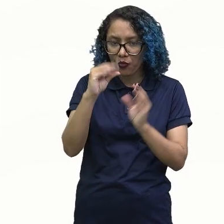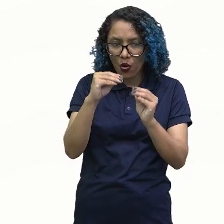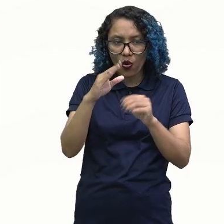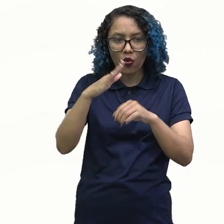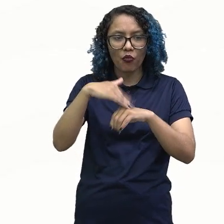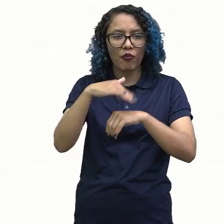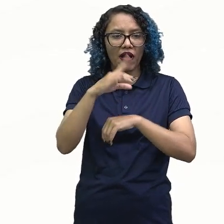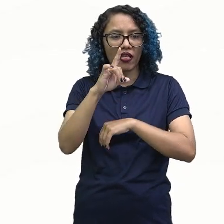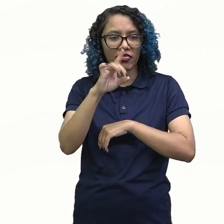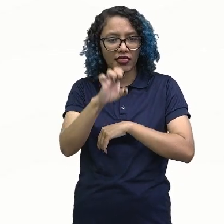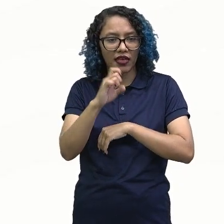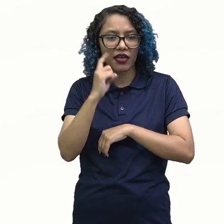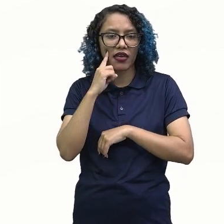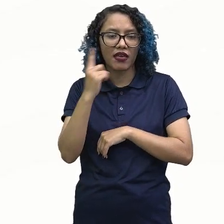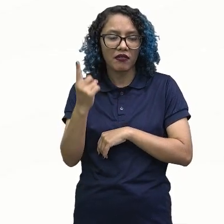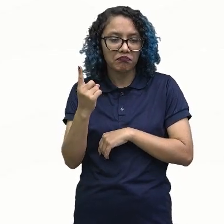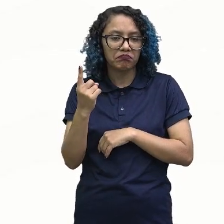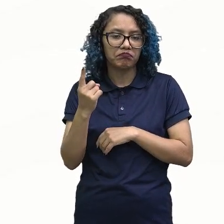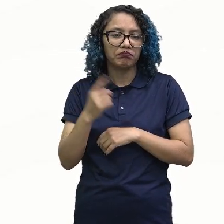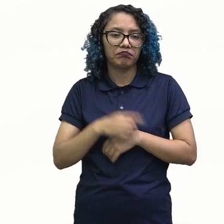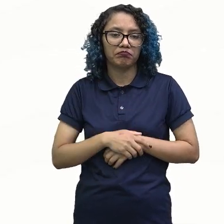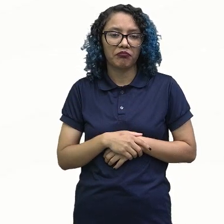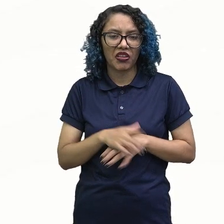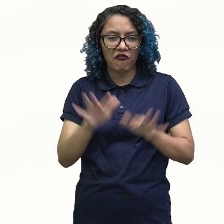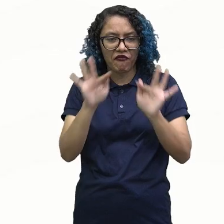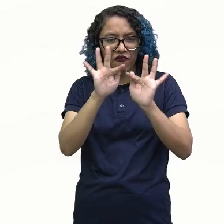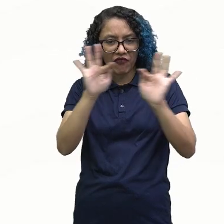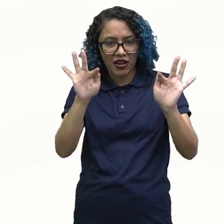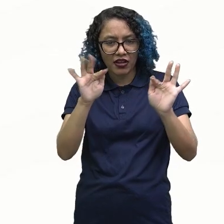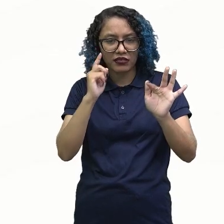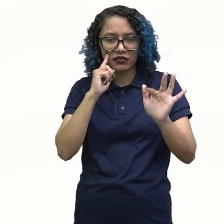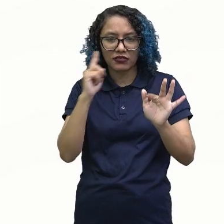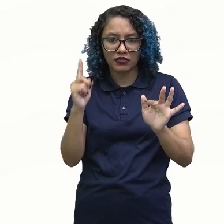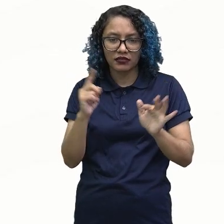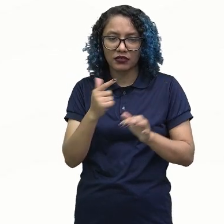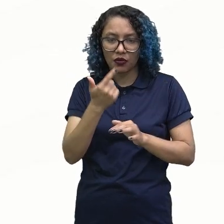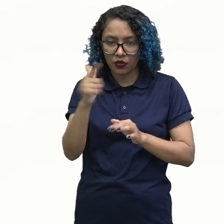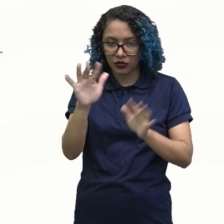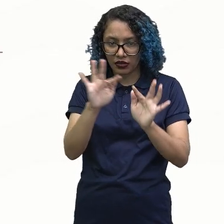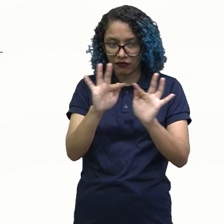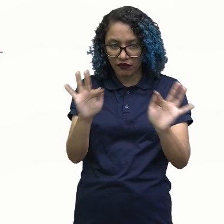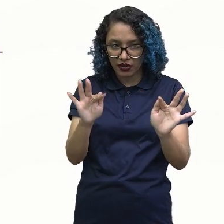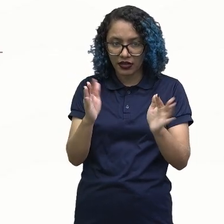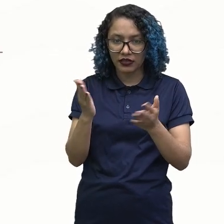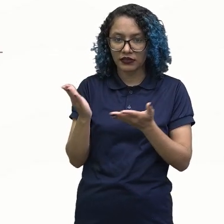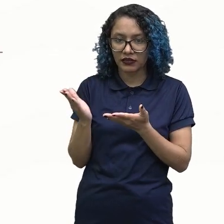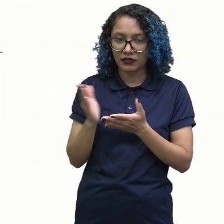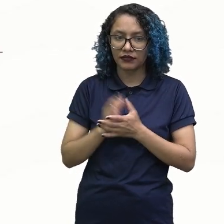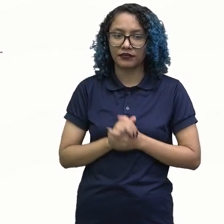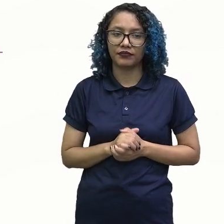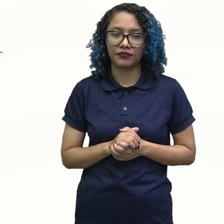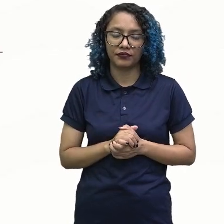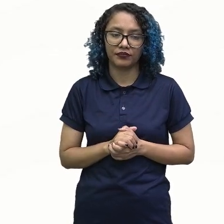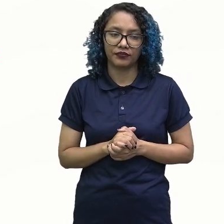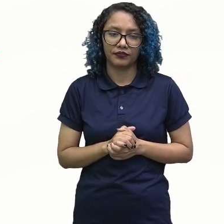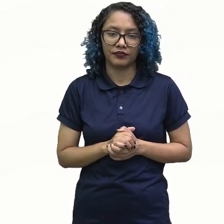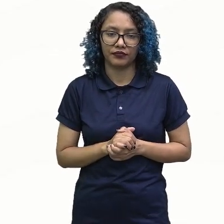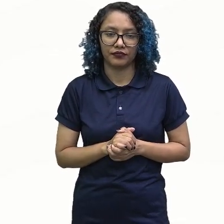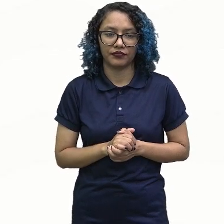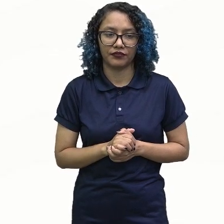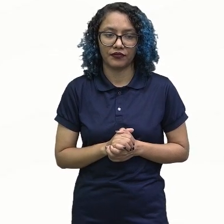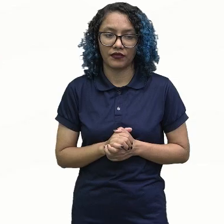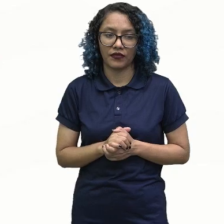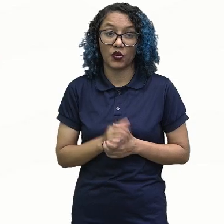de, é tanto, é bastante, mais... né? Determinação de